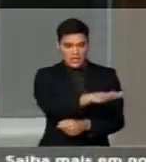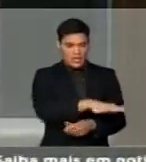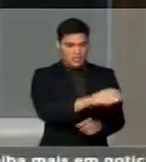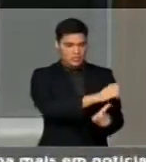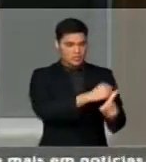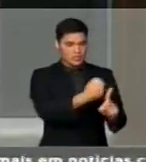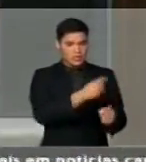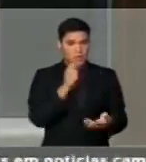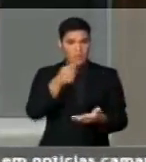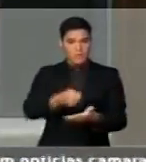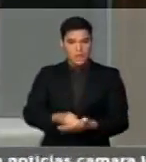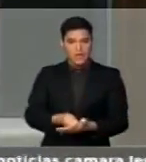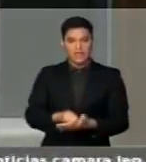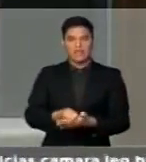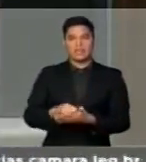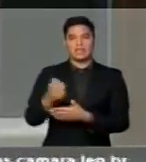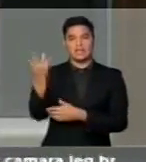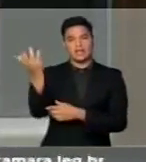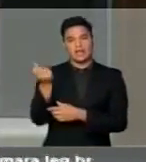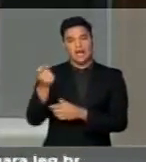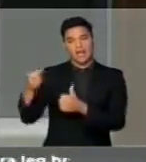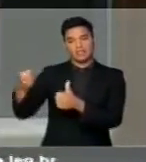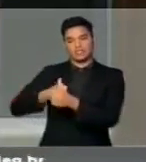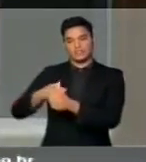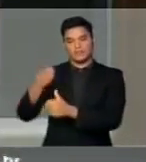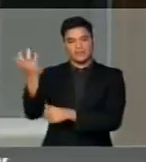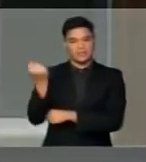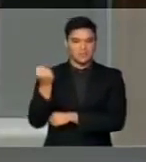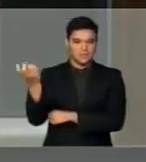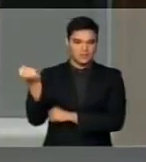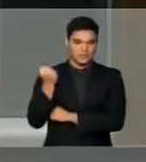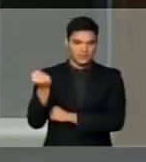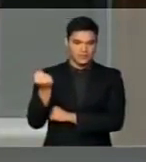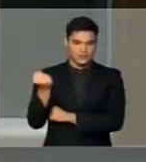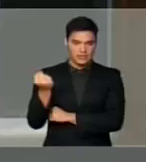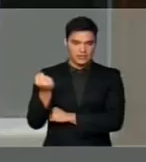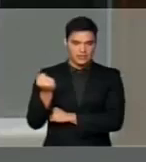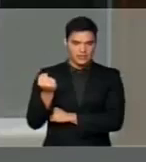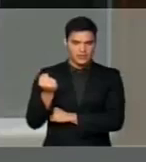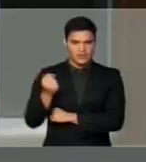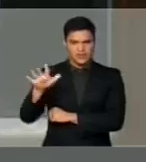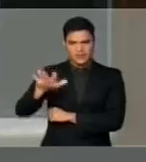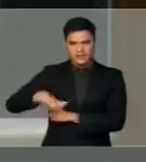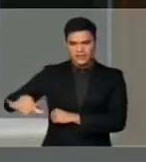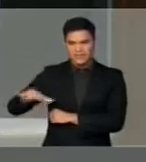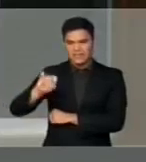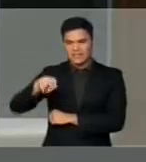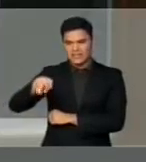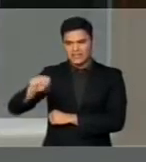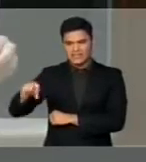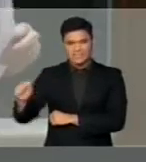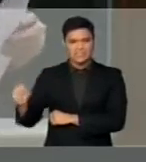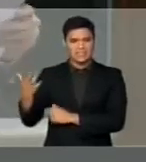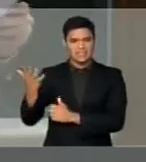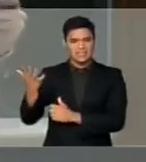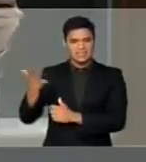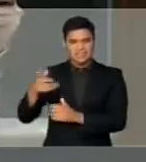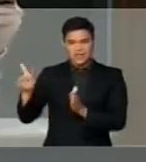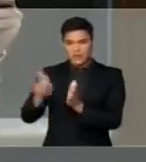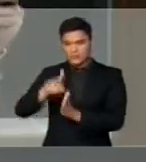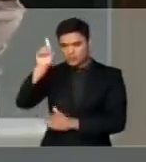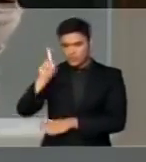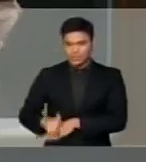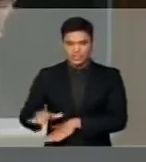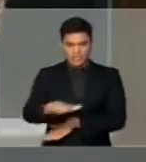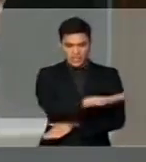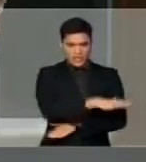da Previdência, ou a financiarização da Previdência no nosso país, um direito inalienável do povo